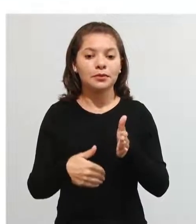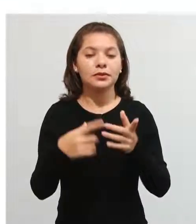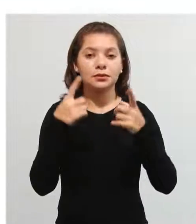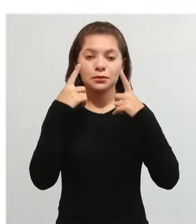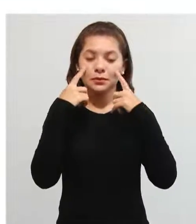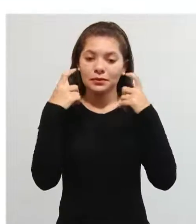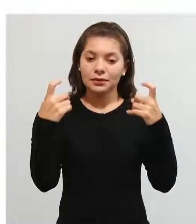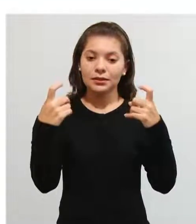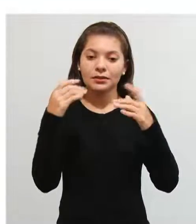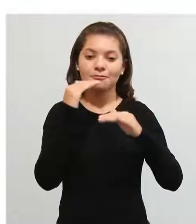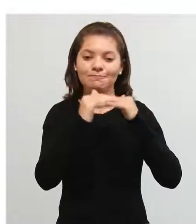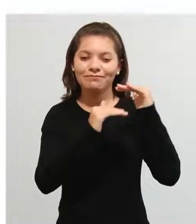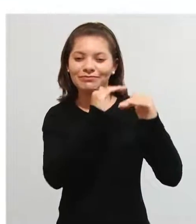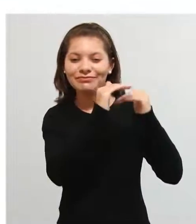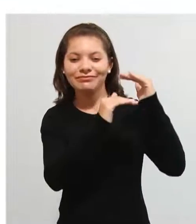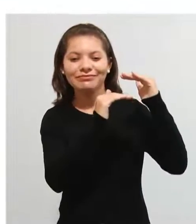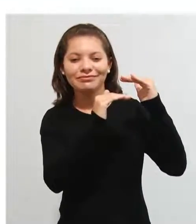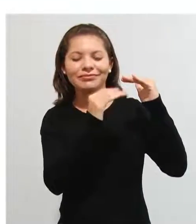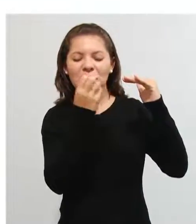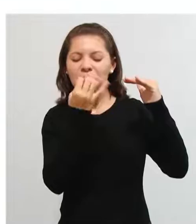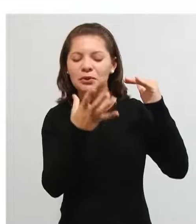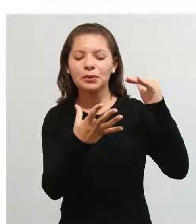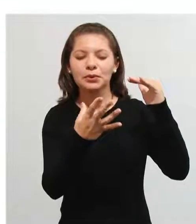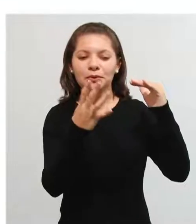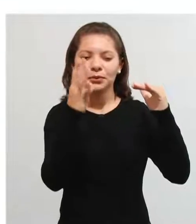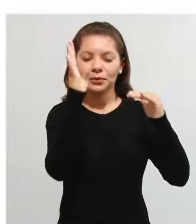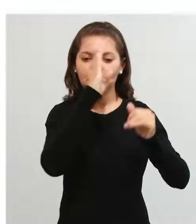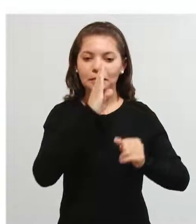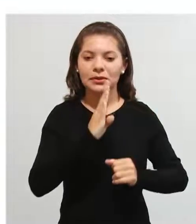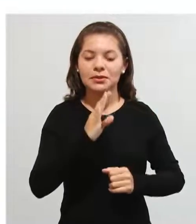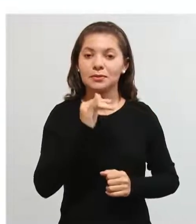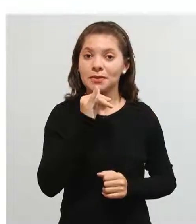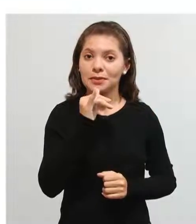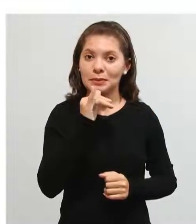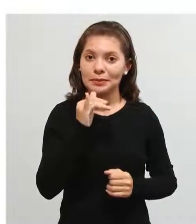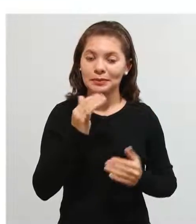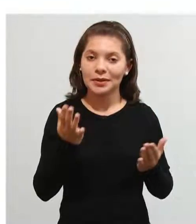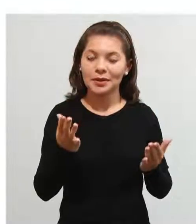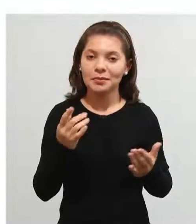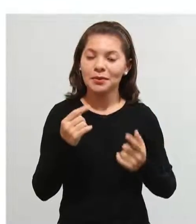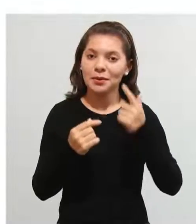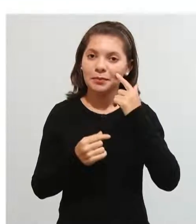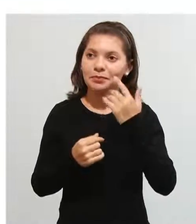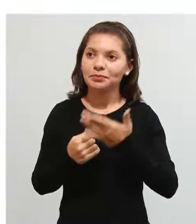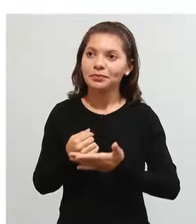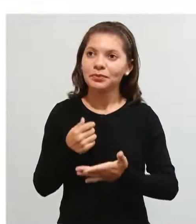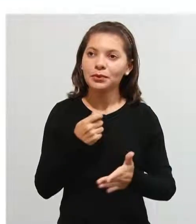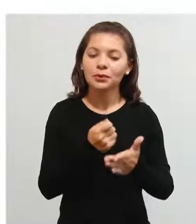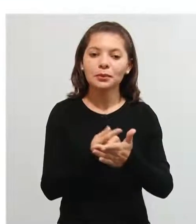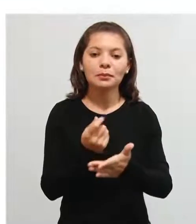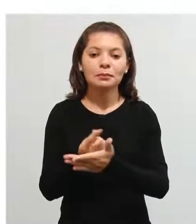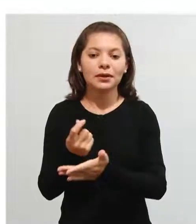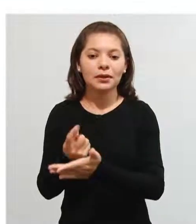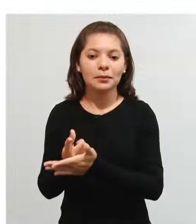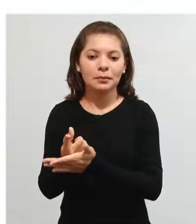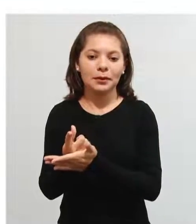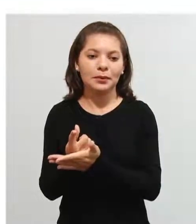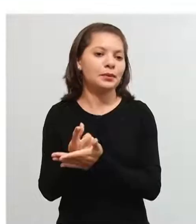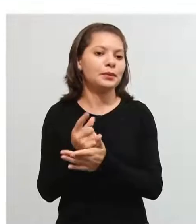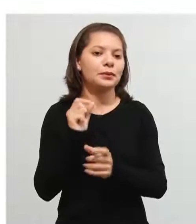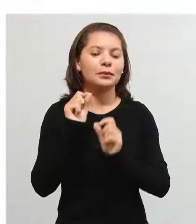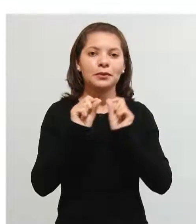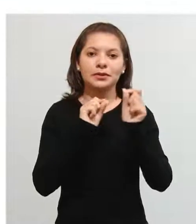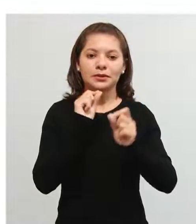interesse de desenvolvimento nacional, por exemplo, tá? Olha só, o pagamento de tributos não pode ou não deveria ser encarado